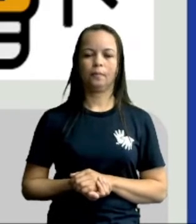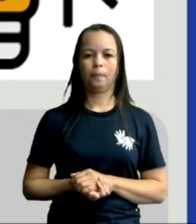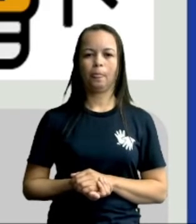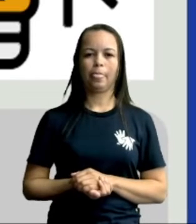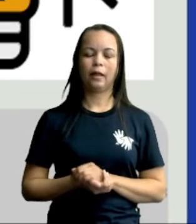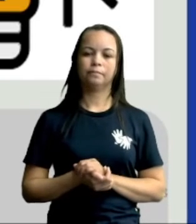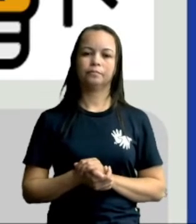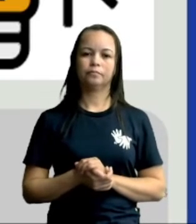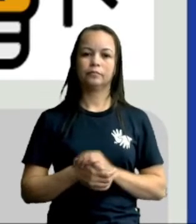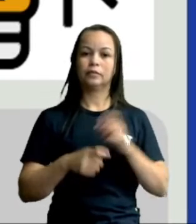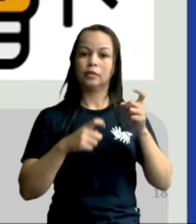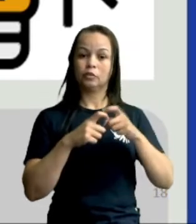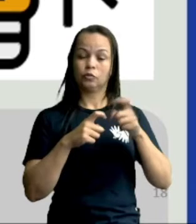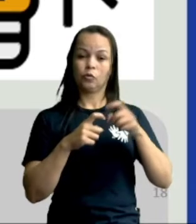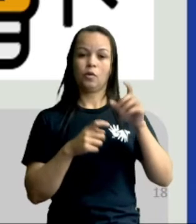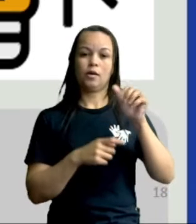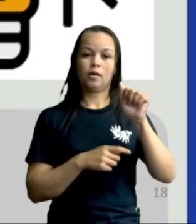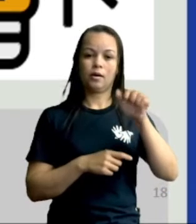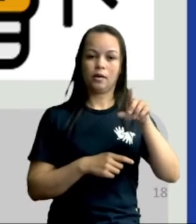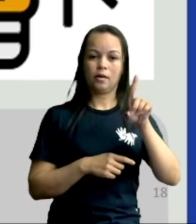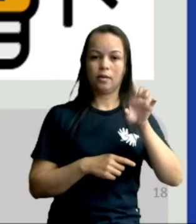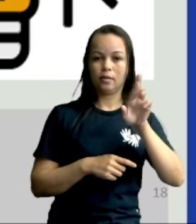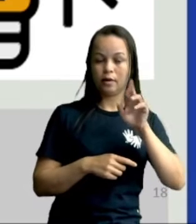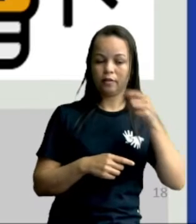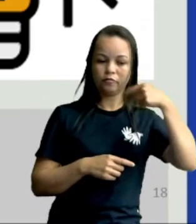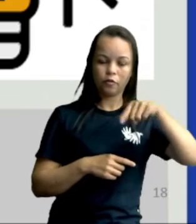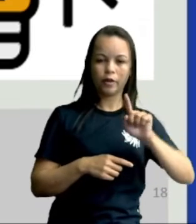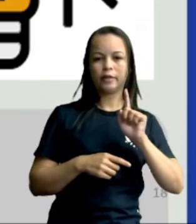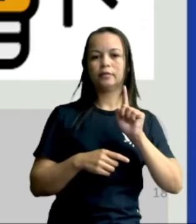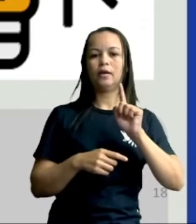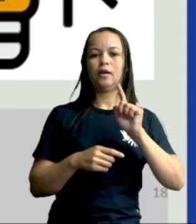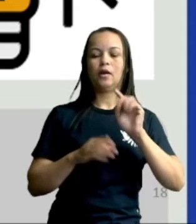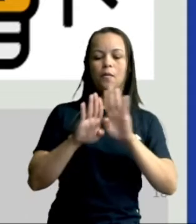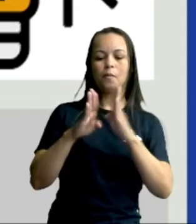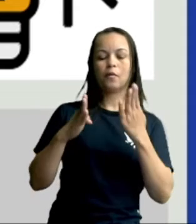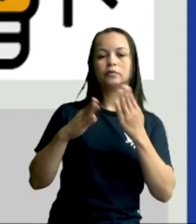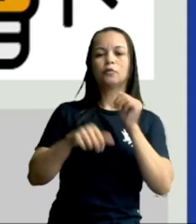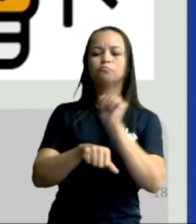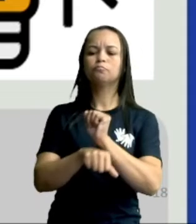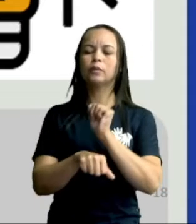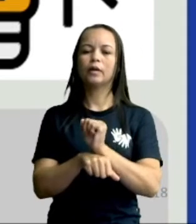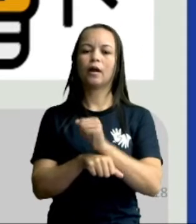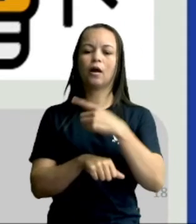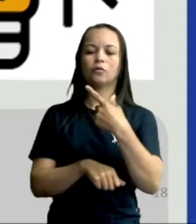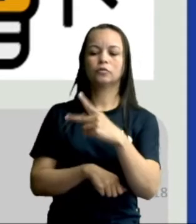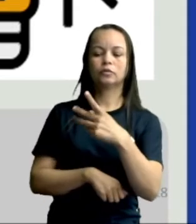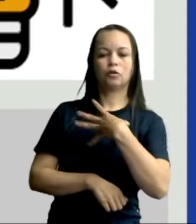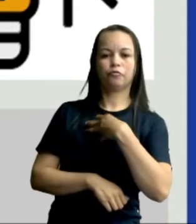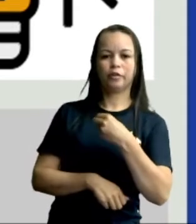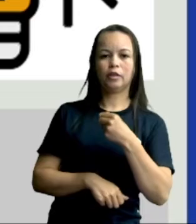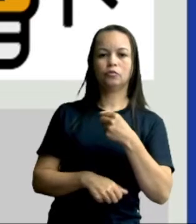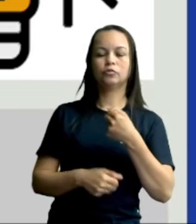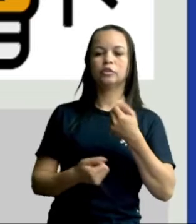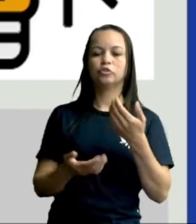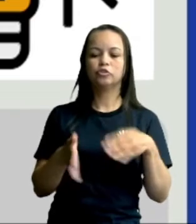tela. Doutor André foi até o portão esperar o filho que chegava da